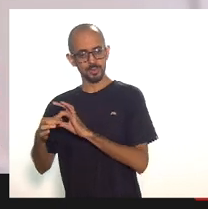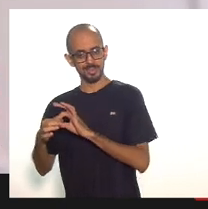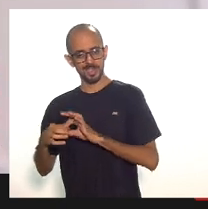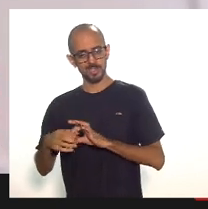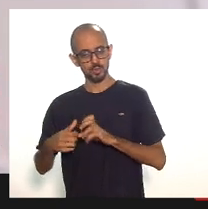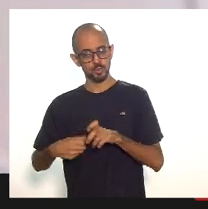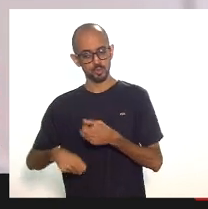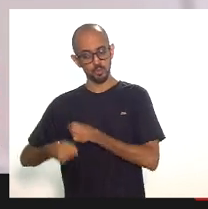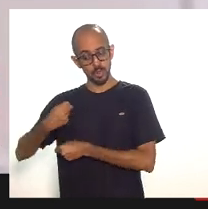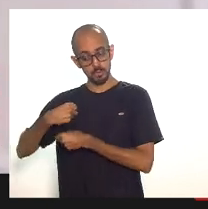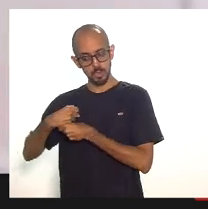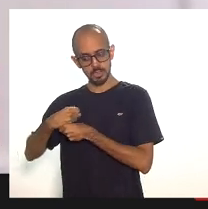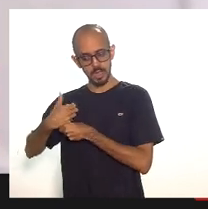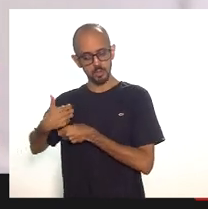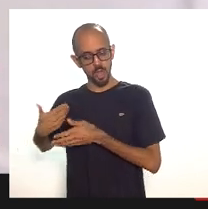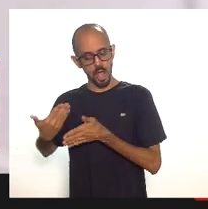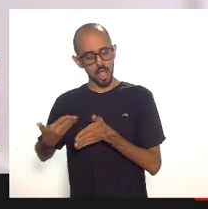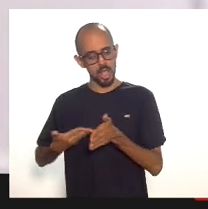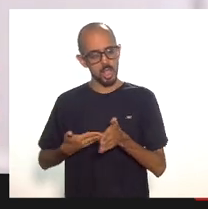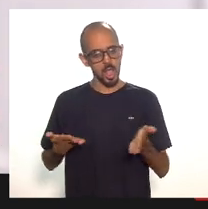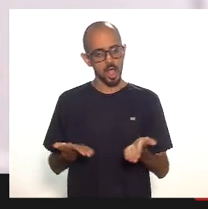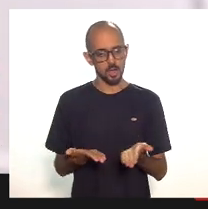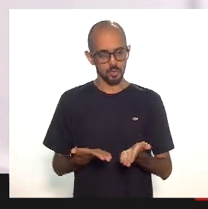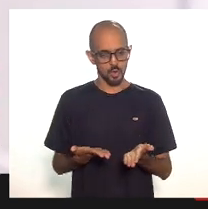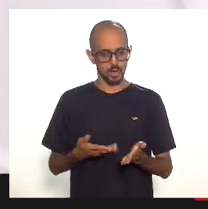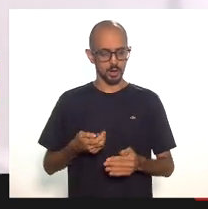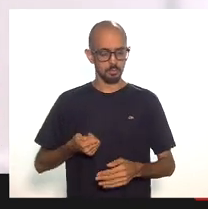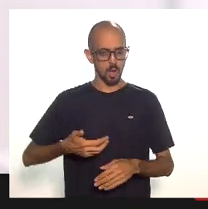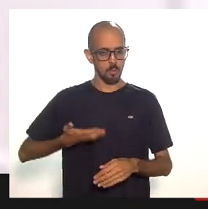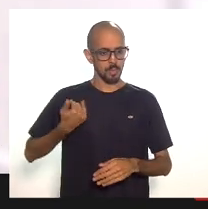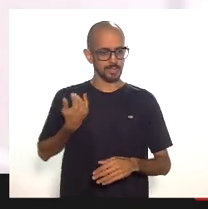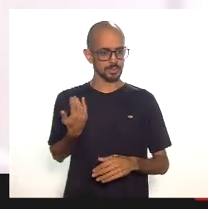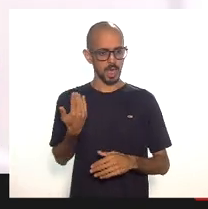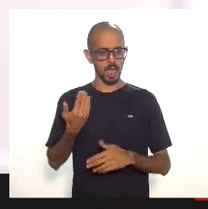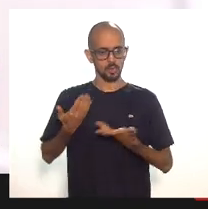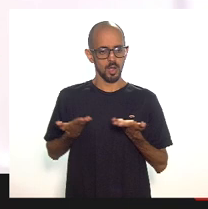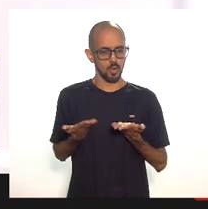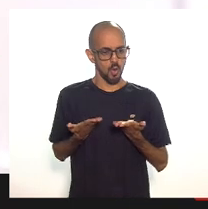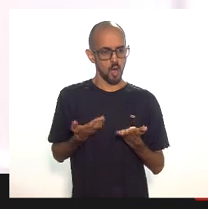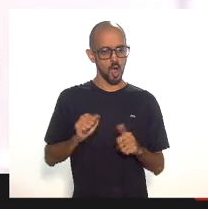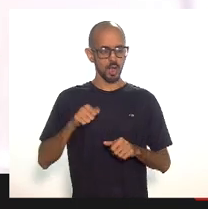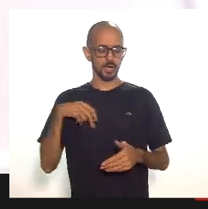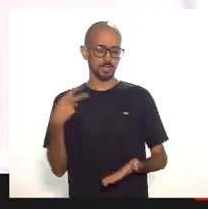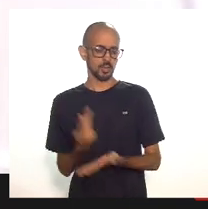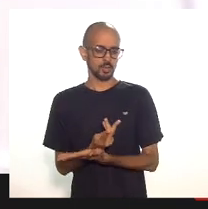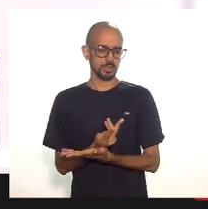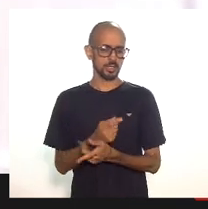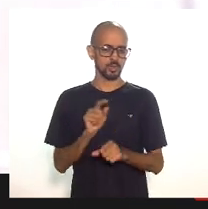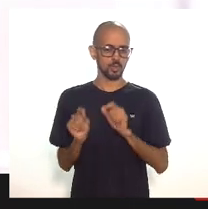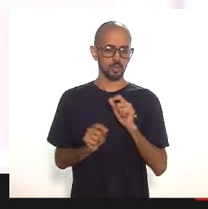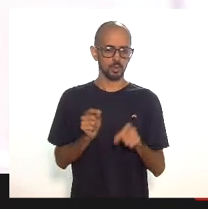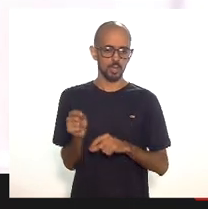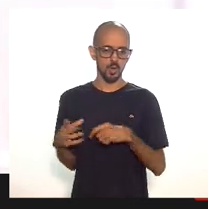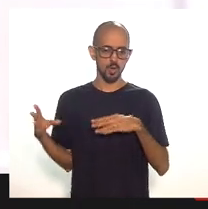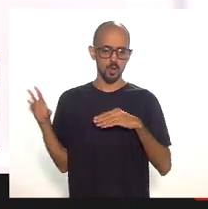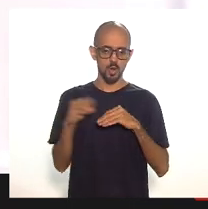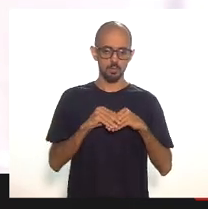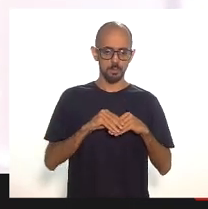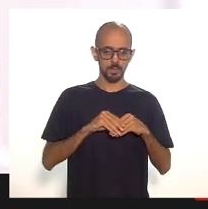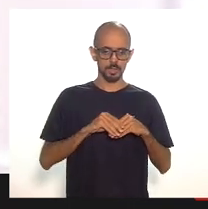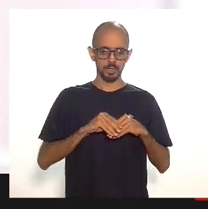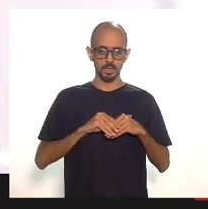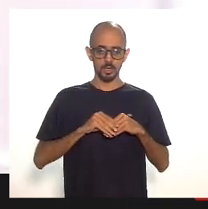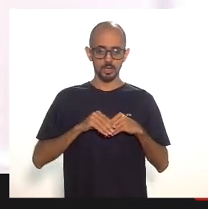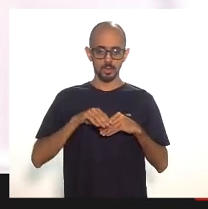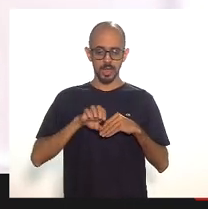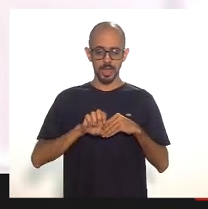2020, E agora, mais recentemente, muitos deles têm incrementado a atuação extrajudicial